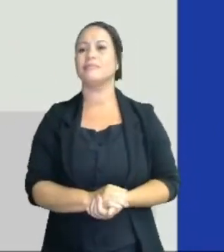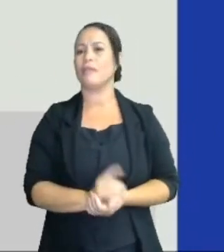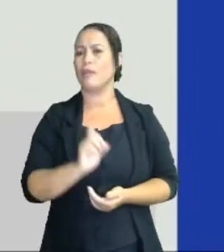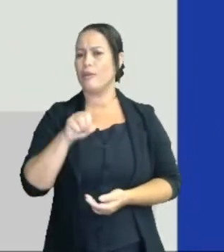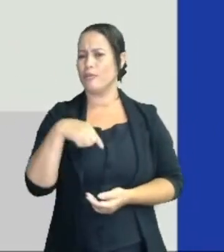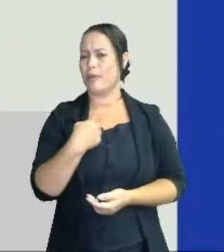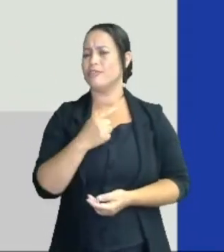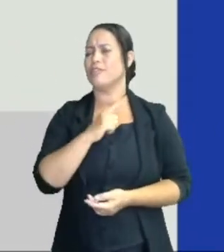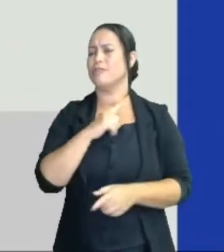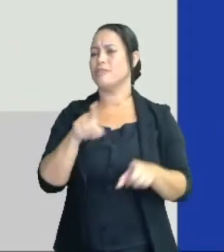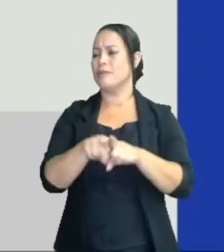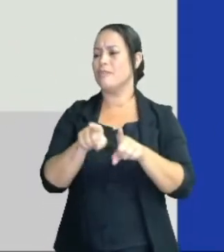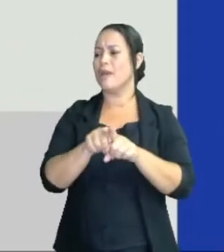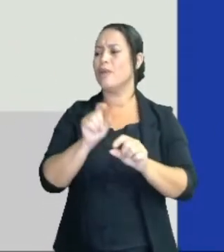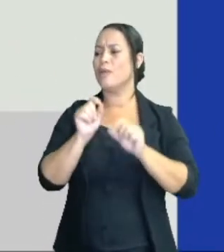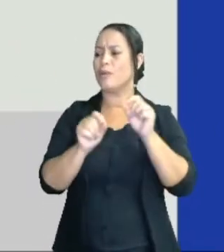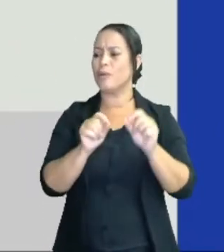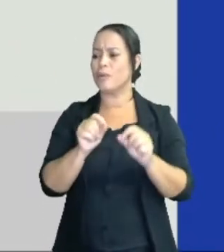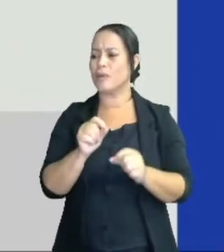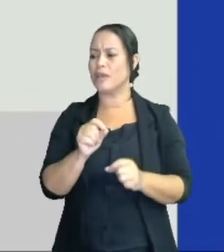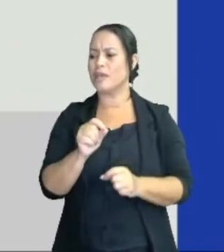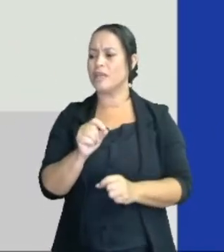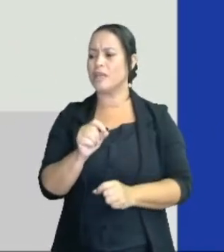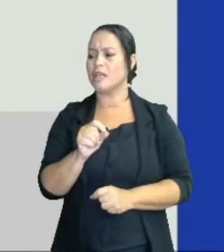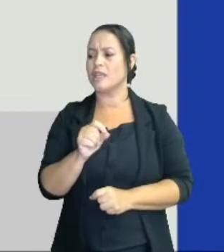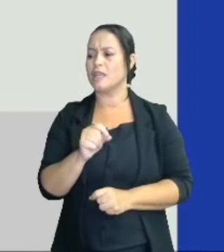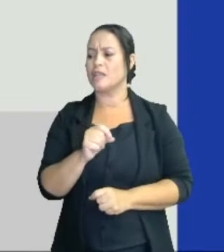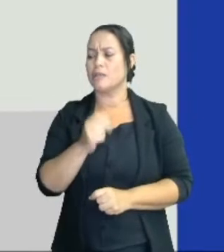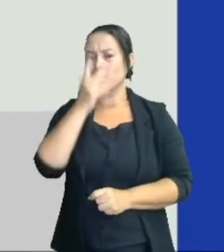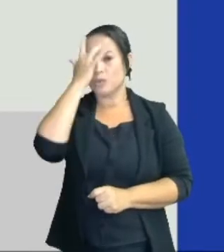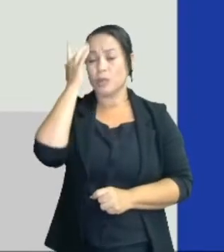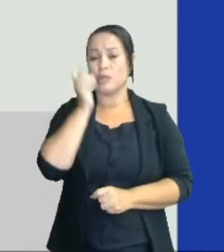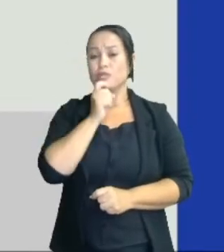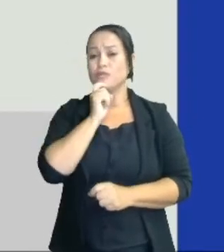A gente ainda tem glup, quando a pessoa está com frio,